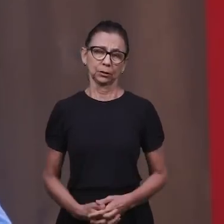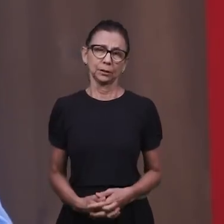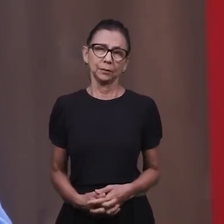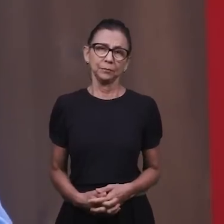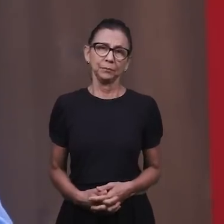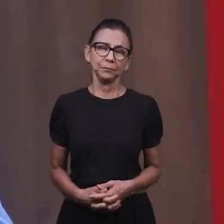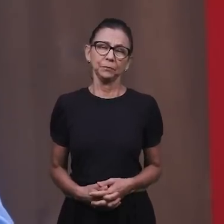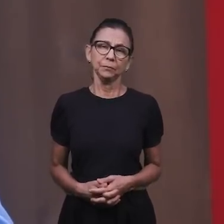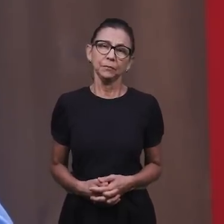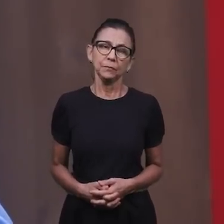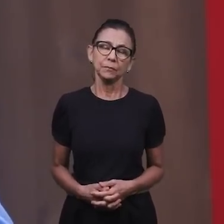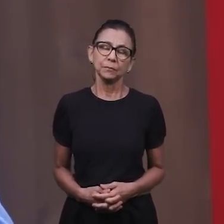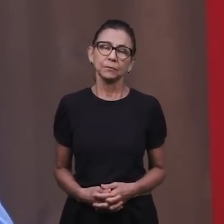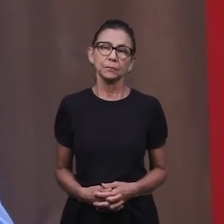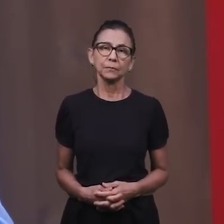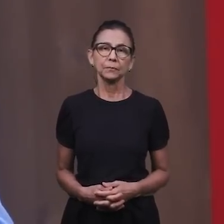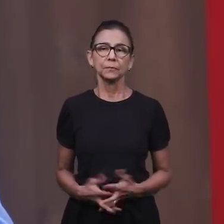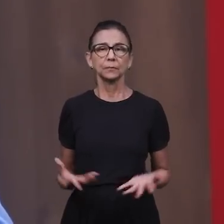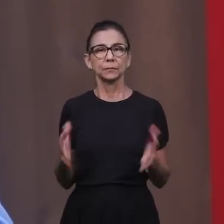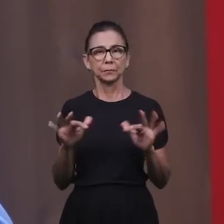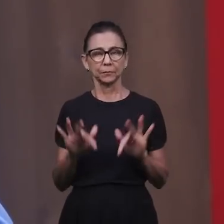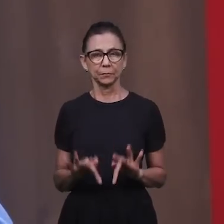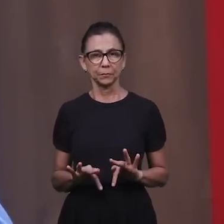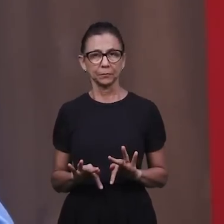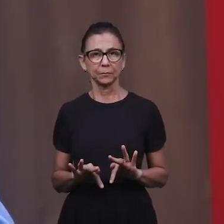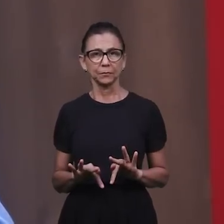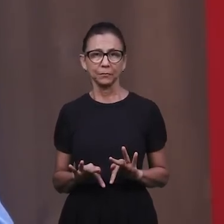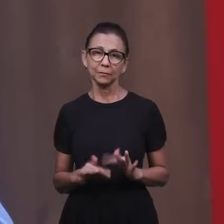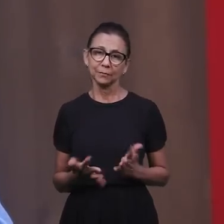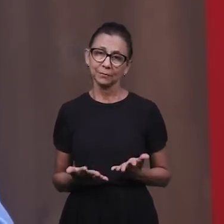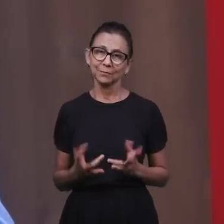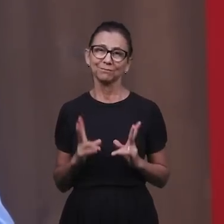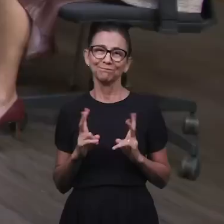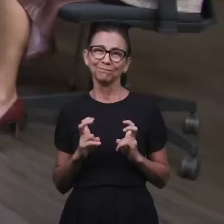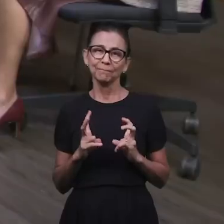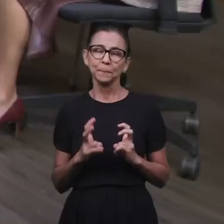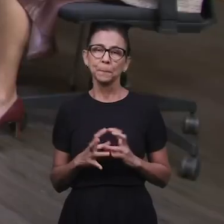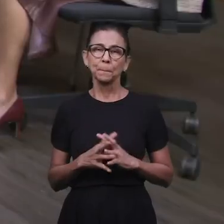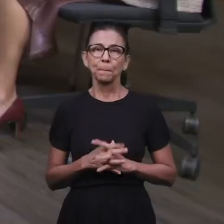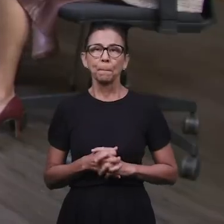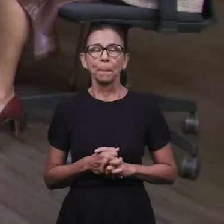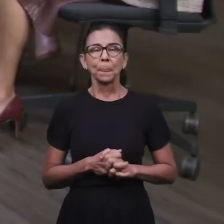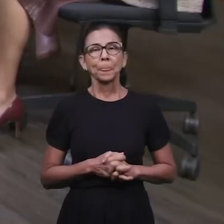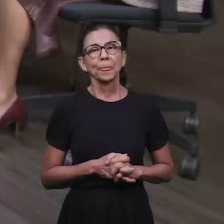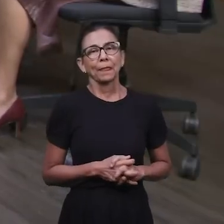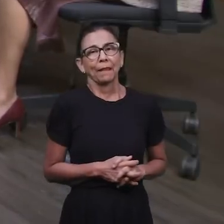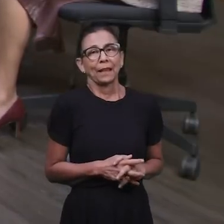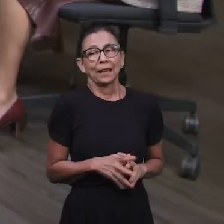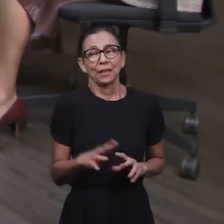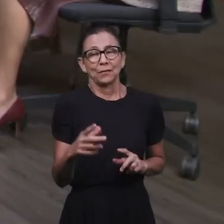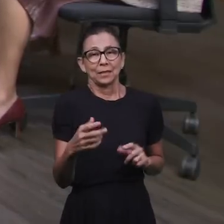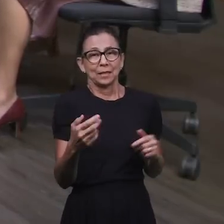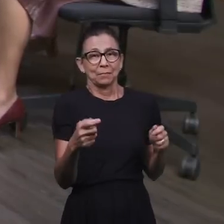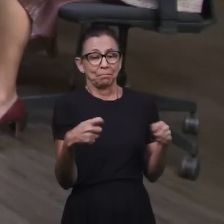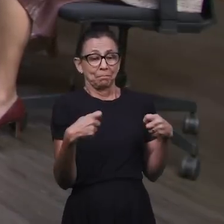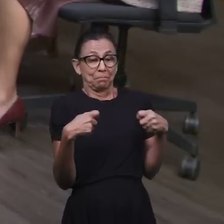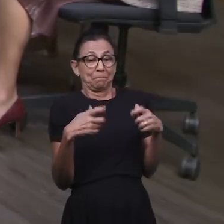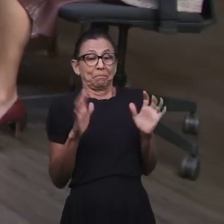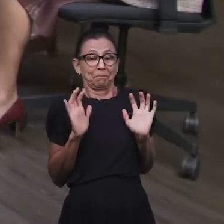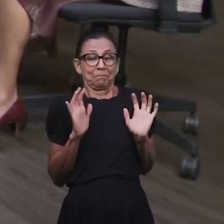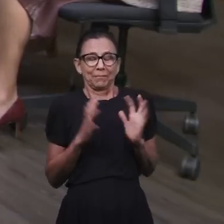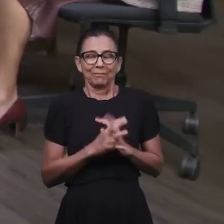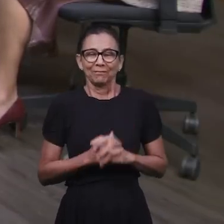aqui encerrando esse assunto, e fui exprimido de todos os lados, eu queria deixar